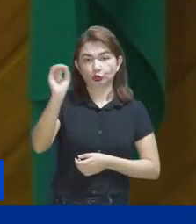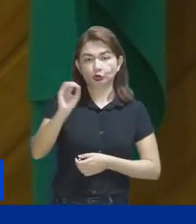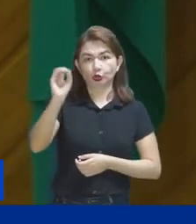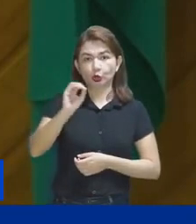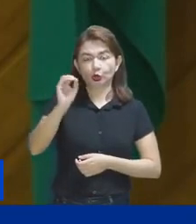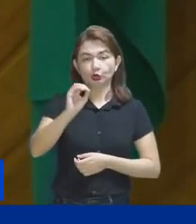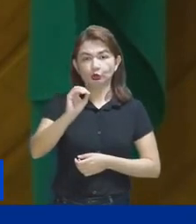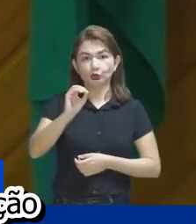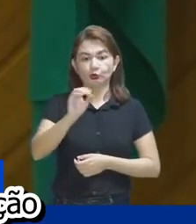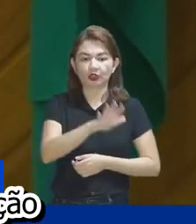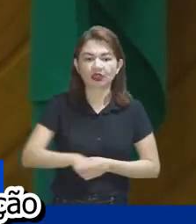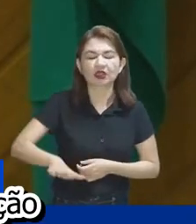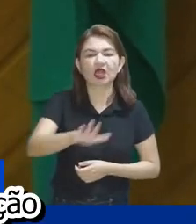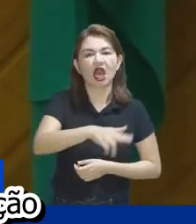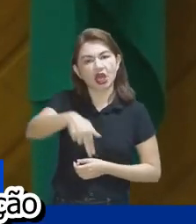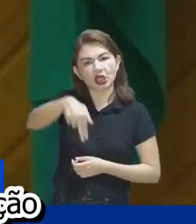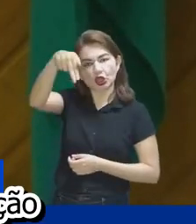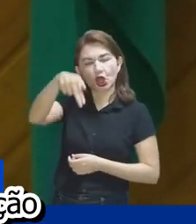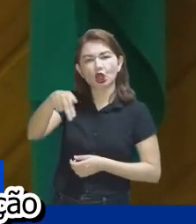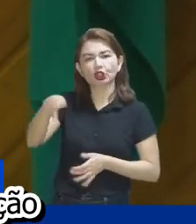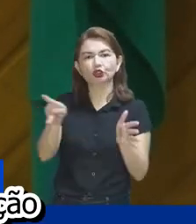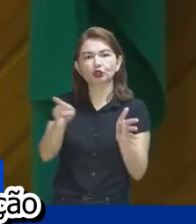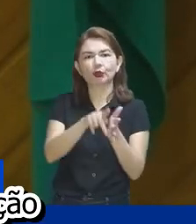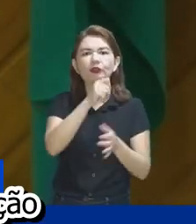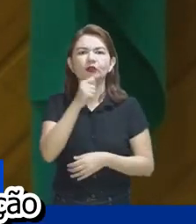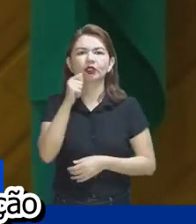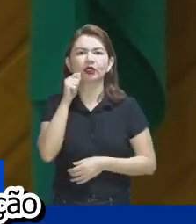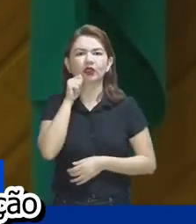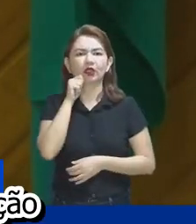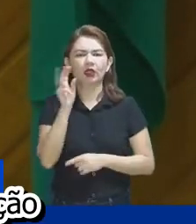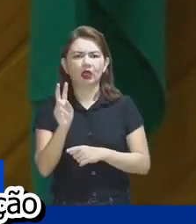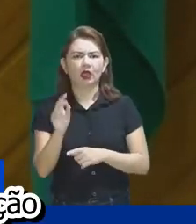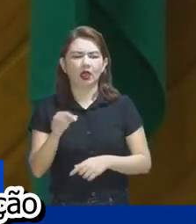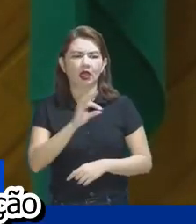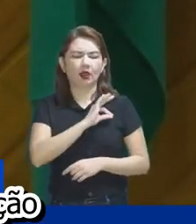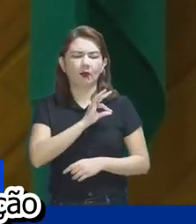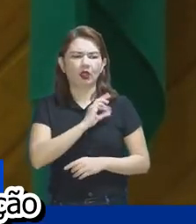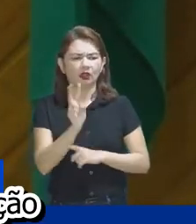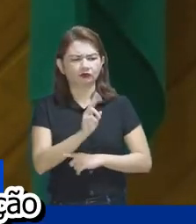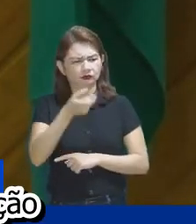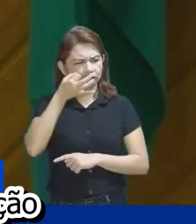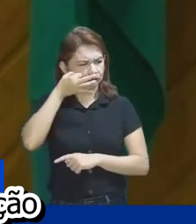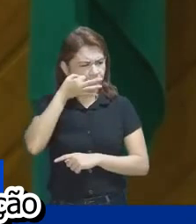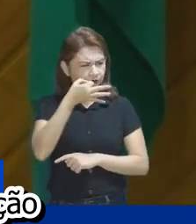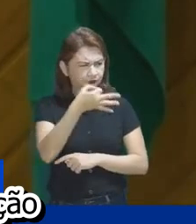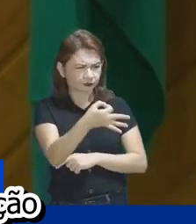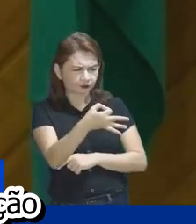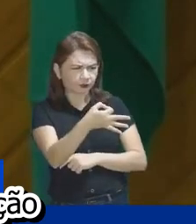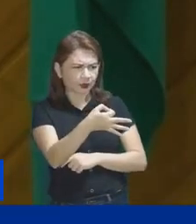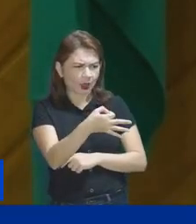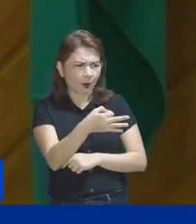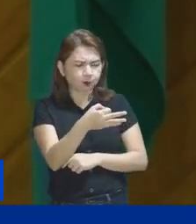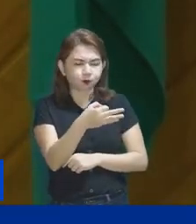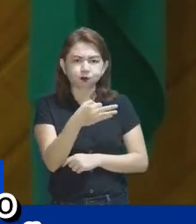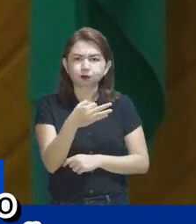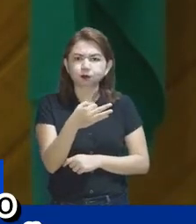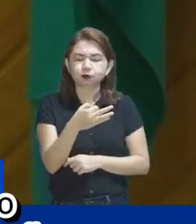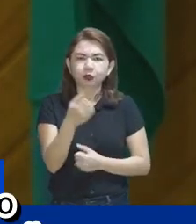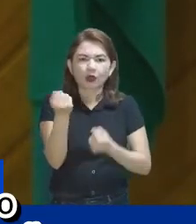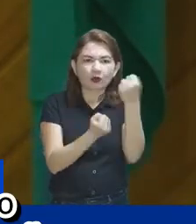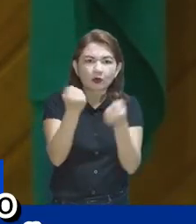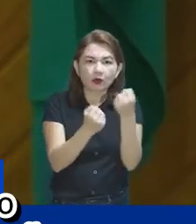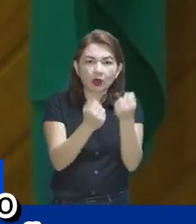de Macapá, a equipe policial identificou um veículo em situação suspeita em decorrência do excesso de passageiros.